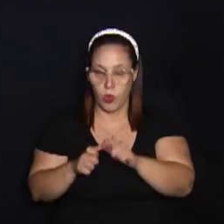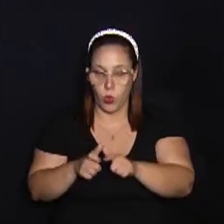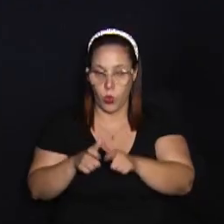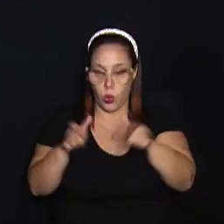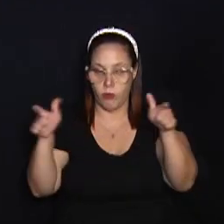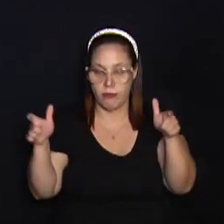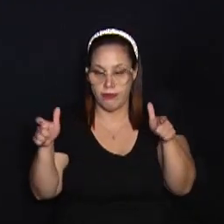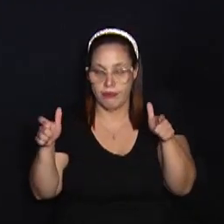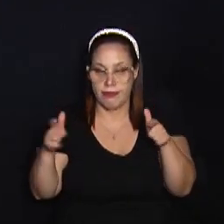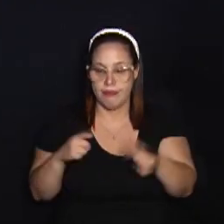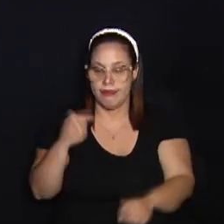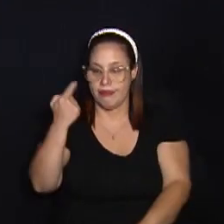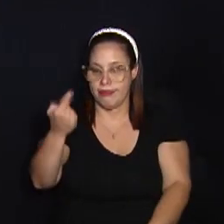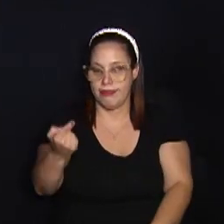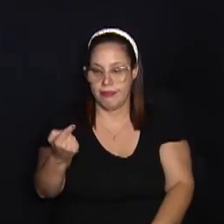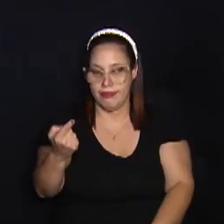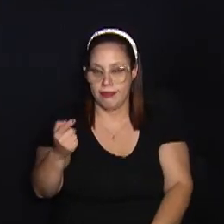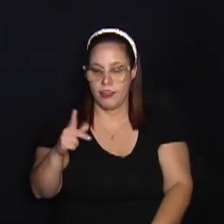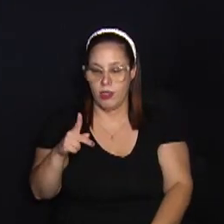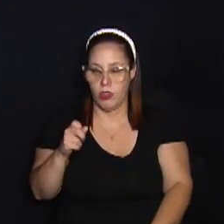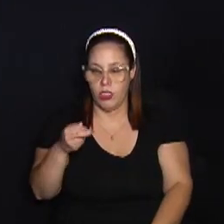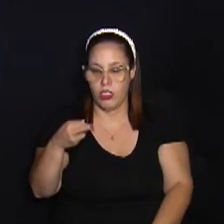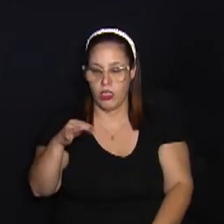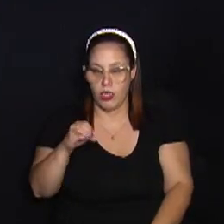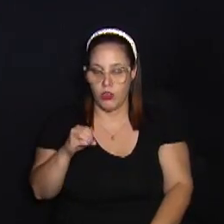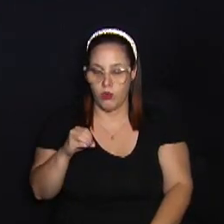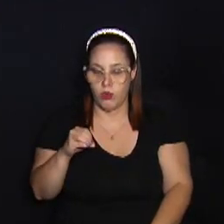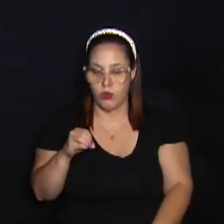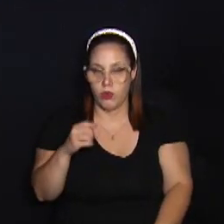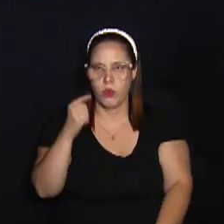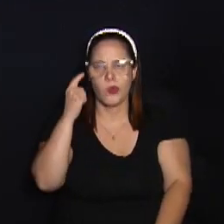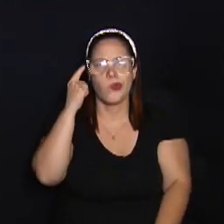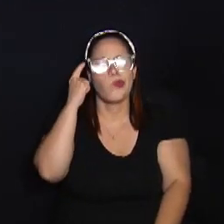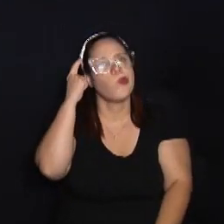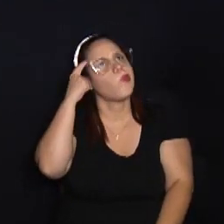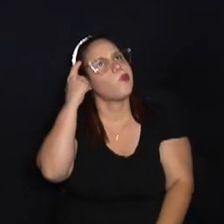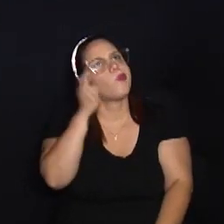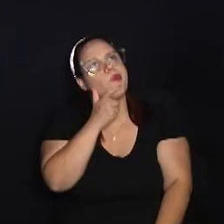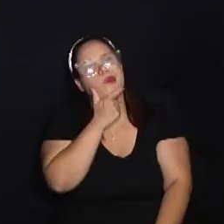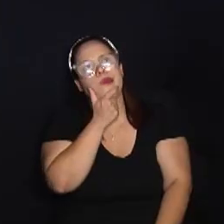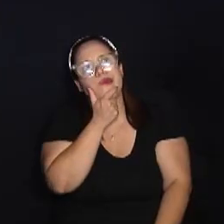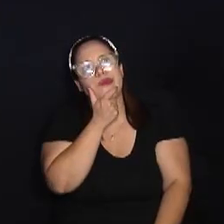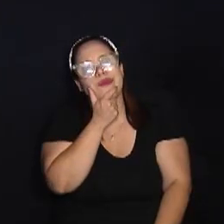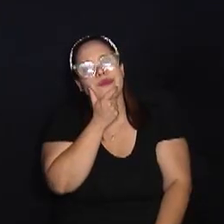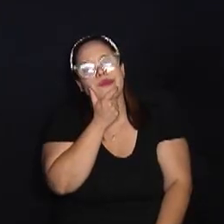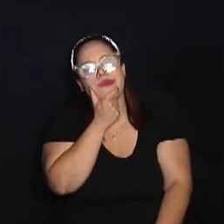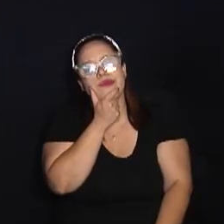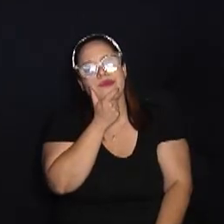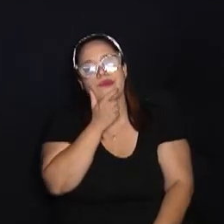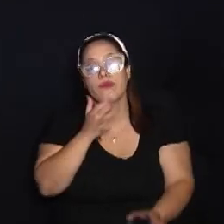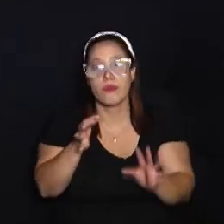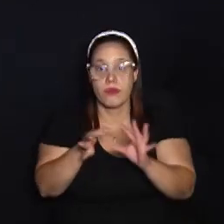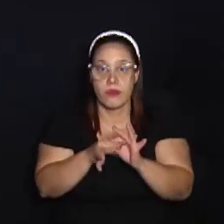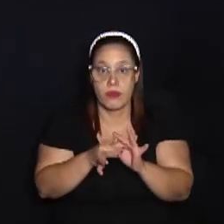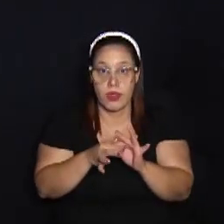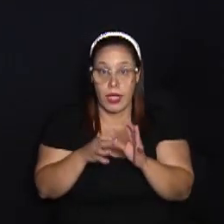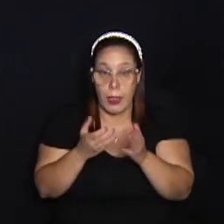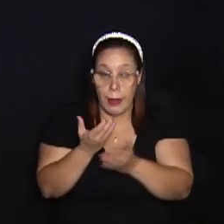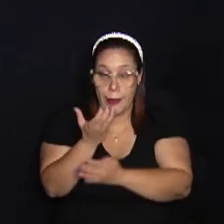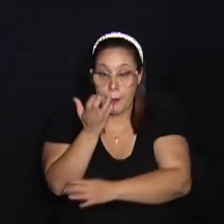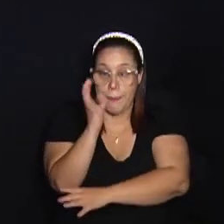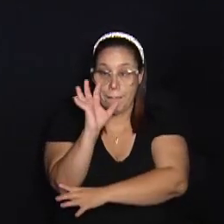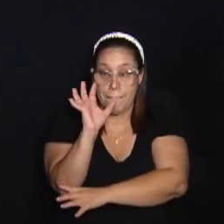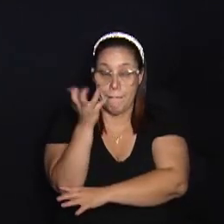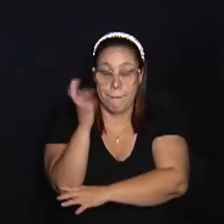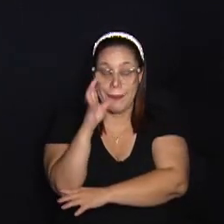empreendimentos, né? E para além do paisagismo, quando a gente pensa, a gente atrela muito a